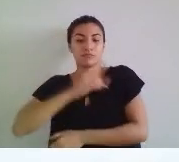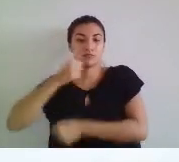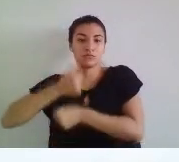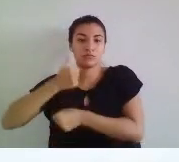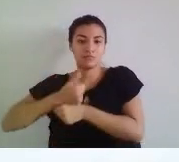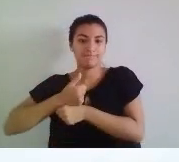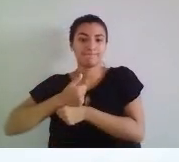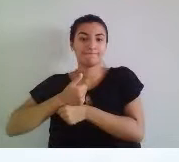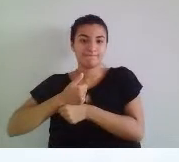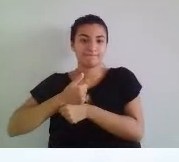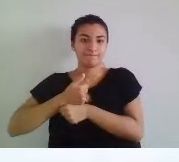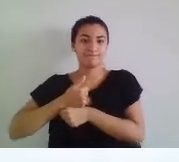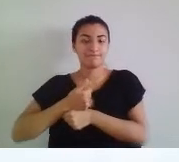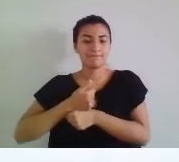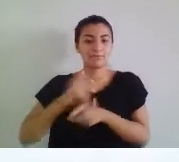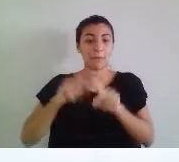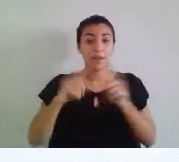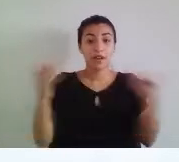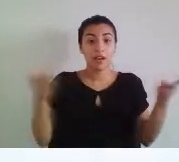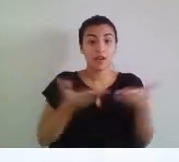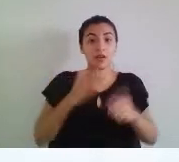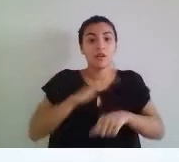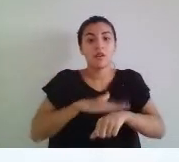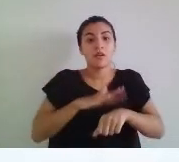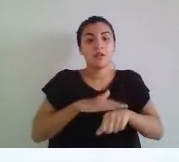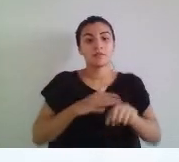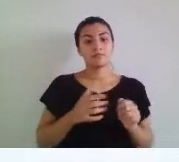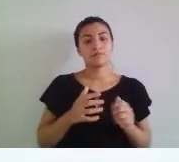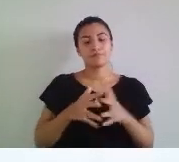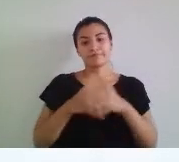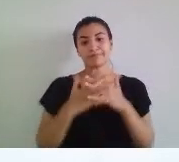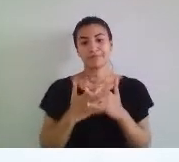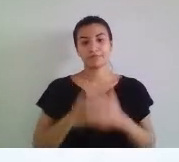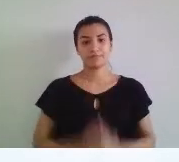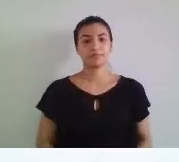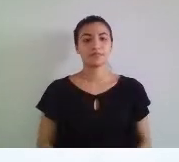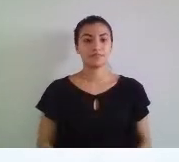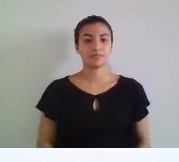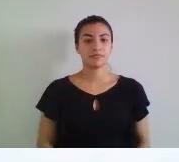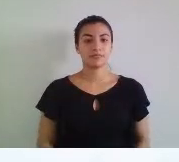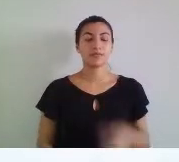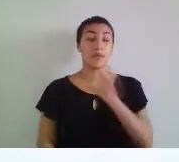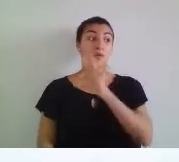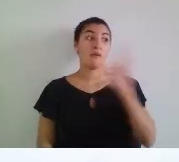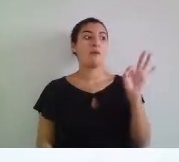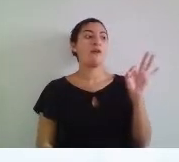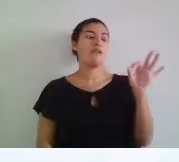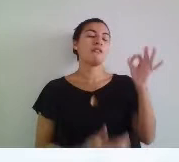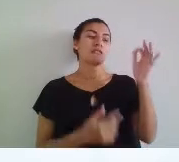análise desse momento de desmonte? Excelente questão, Gil.